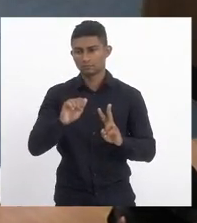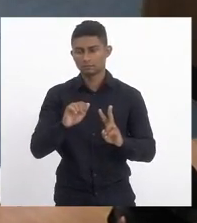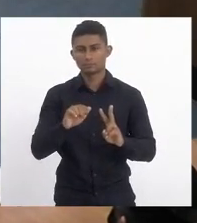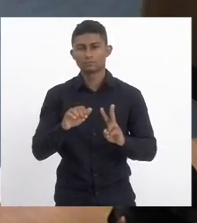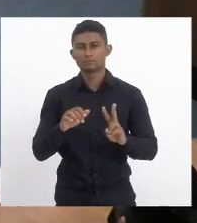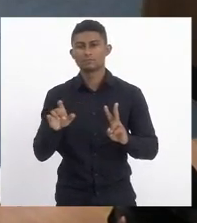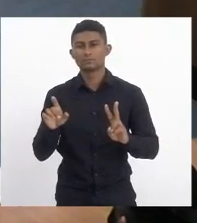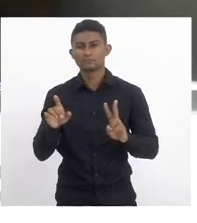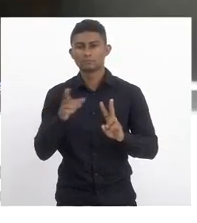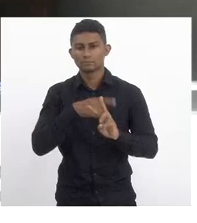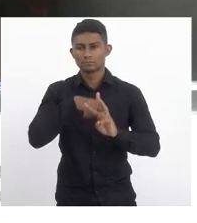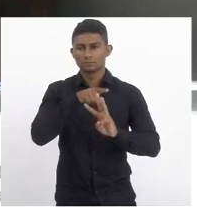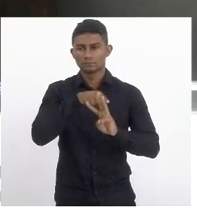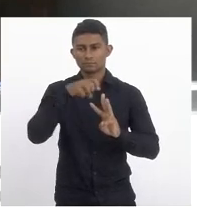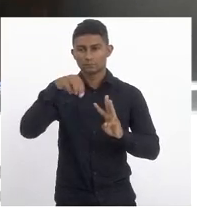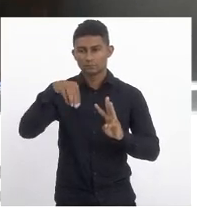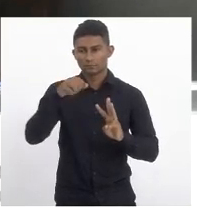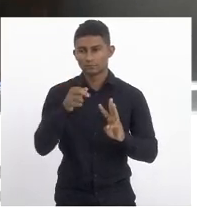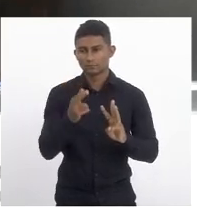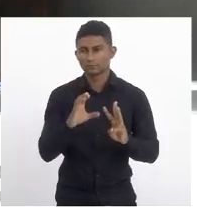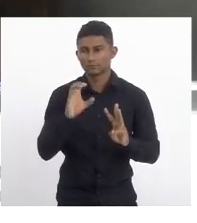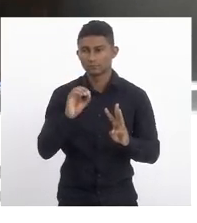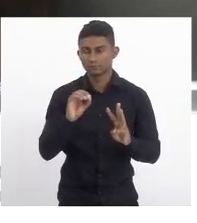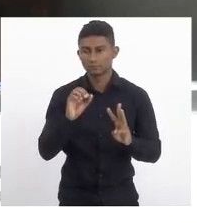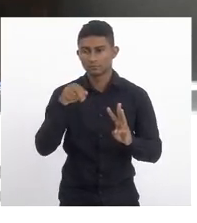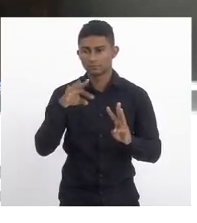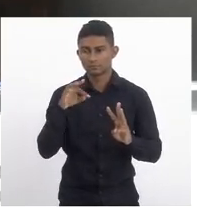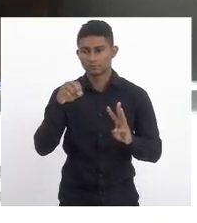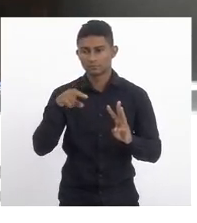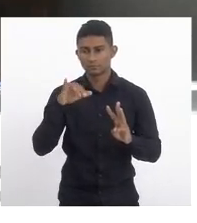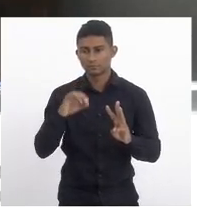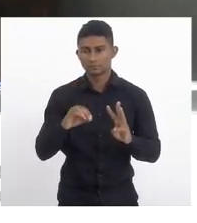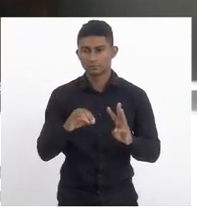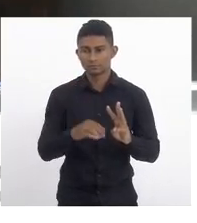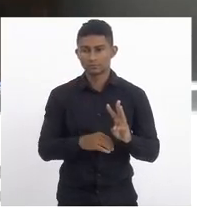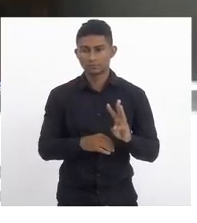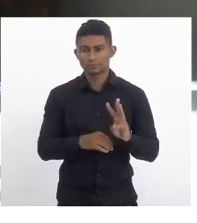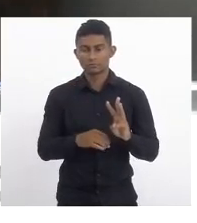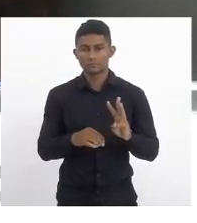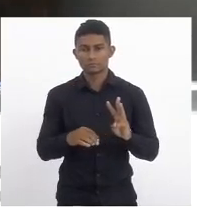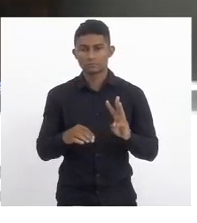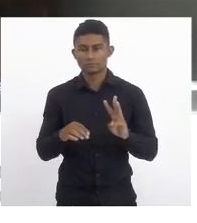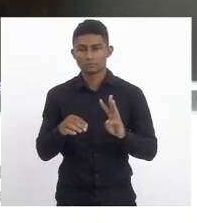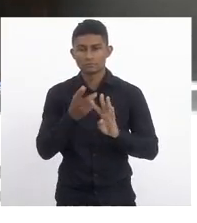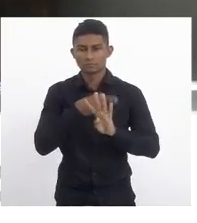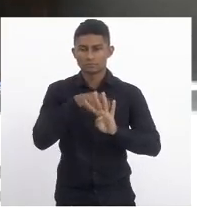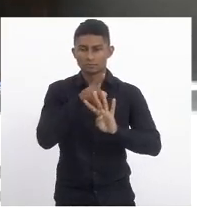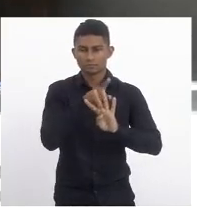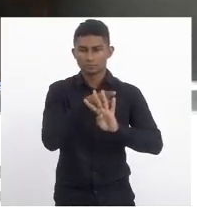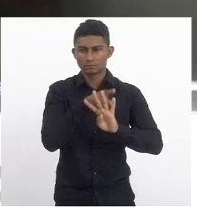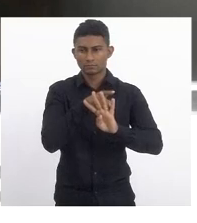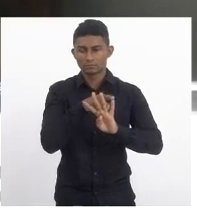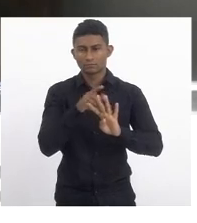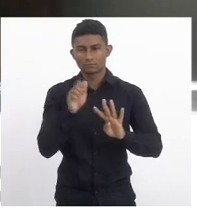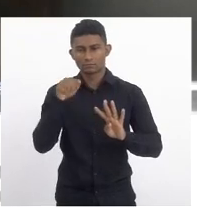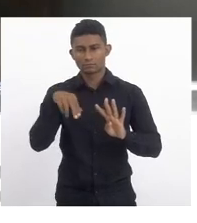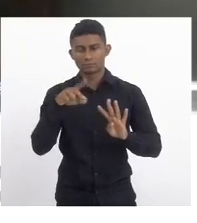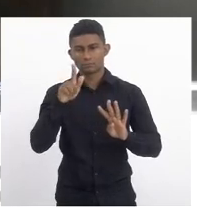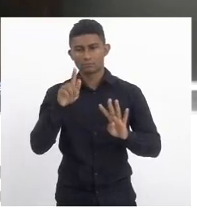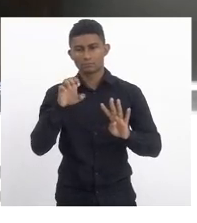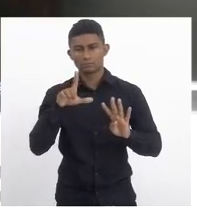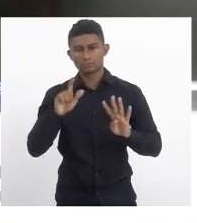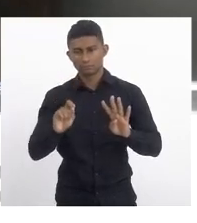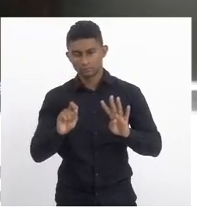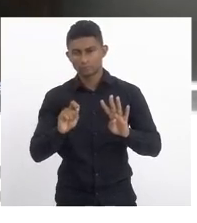Janeiro, Marco Antônio Xavier, presidente do Movimento Umbanda do Amanhã, Ângela Morim,